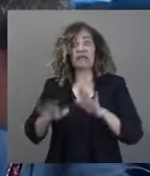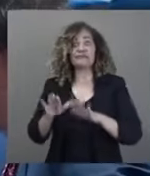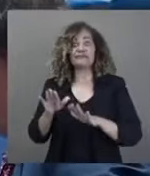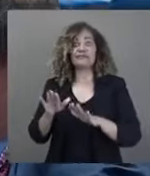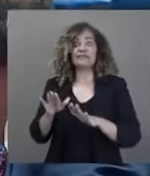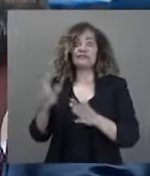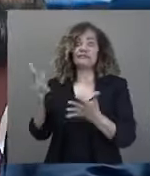um crime obrigado